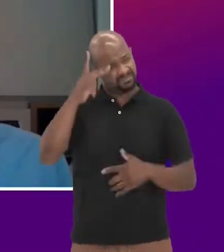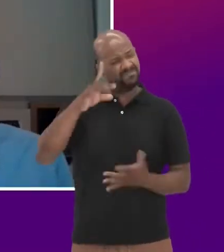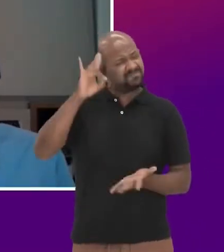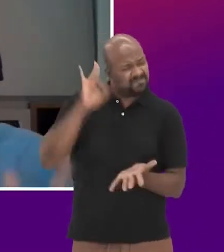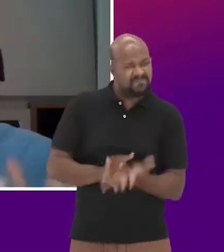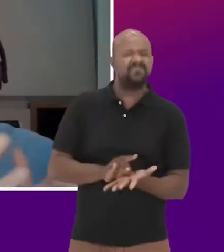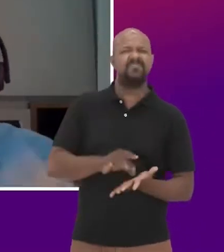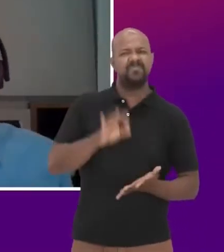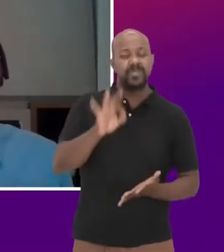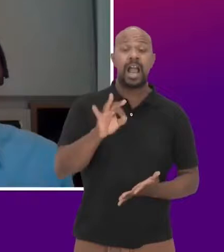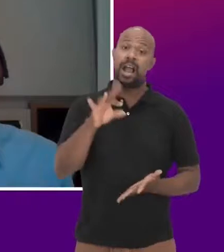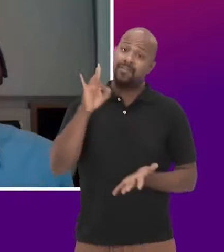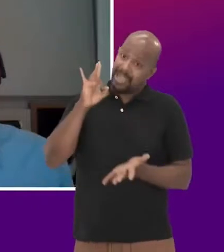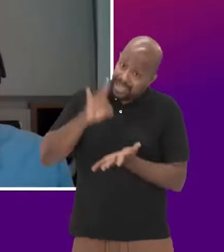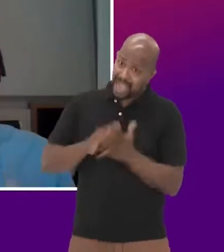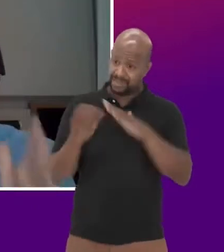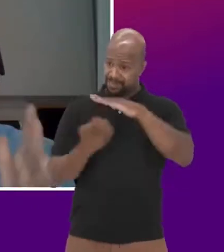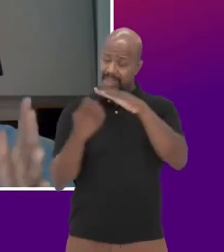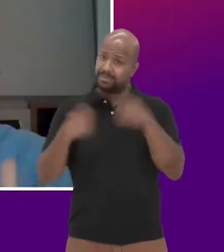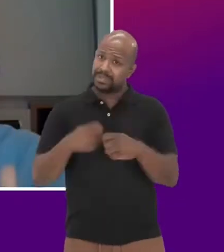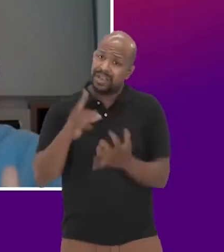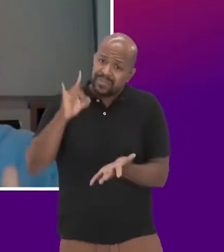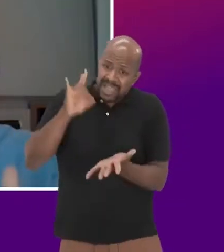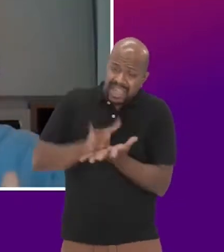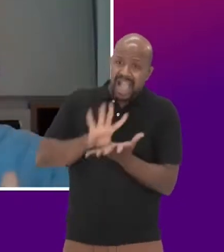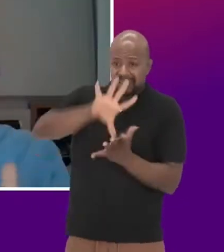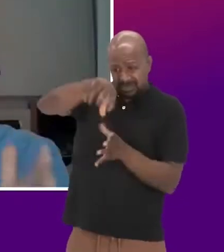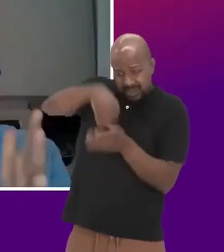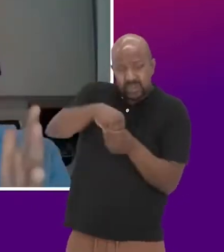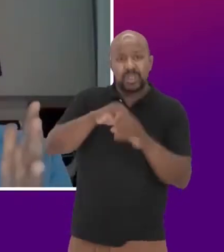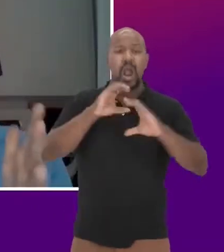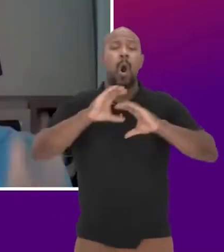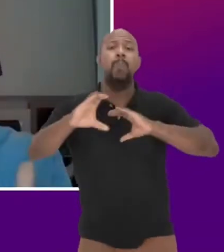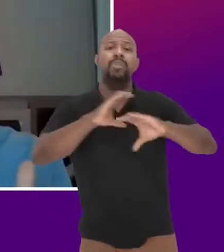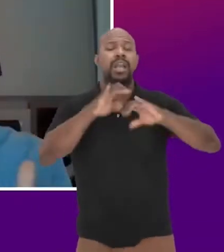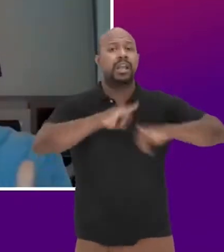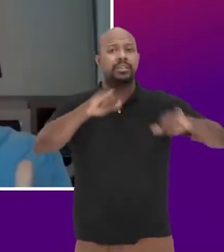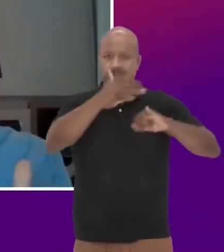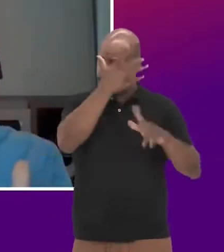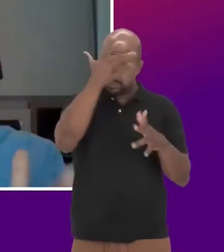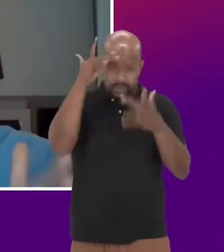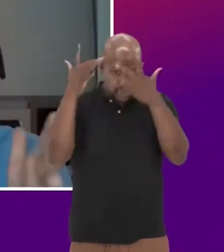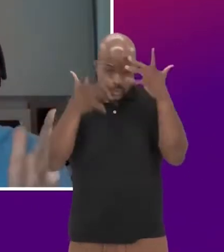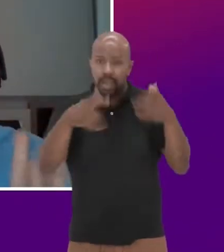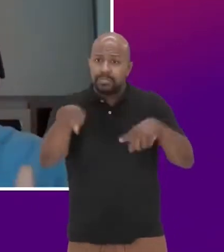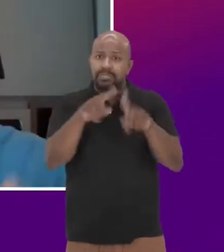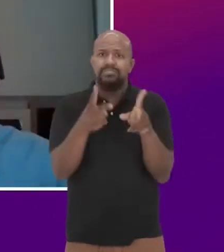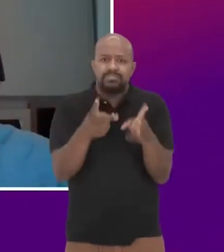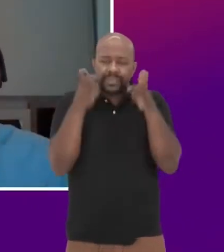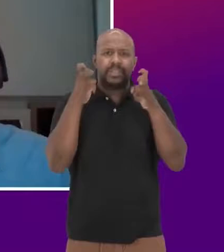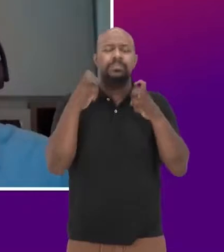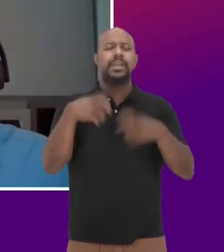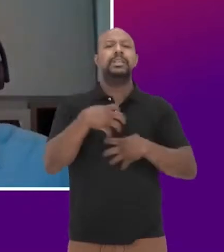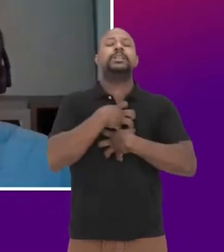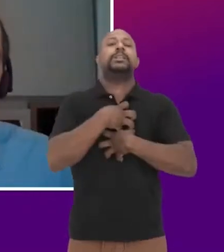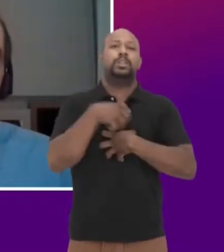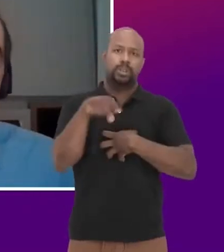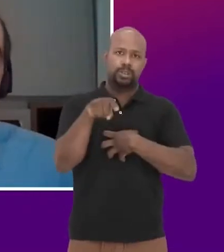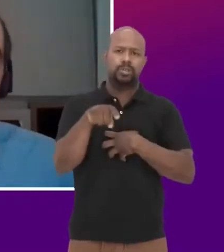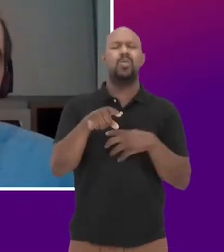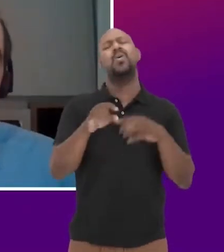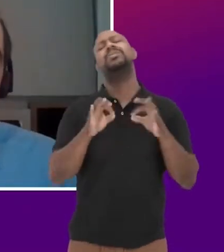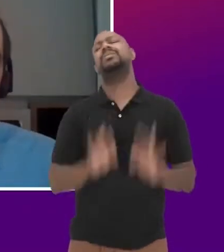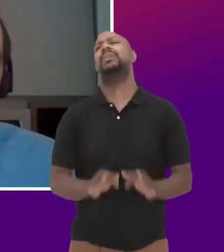valer, as verdades das empresas têm que ser colocadas na comunicação e as pessoas têm que perceber isso e sentir isso. Com